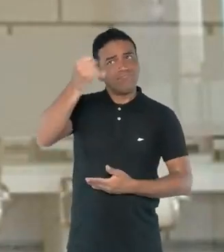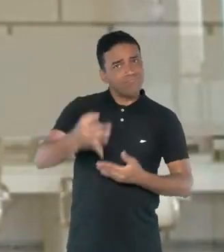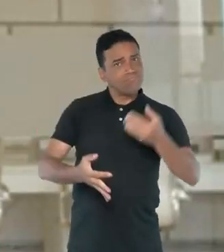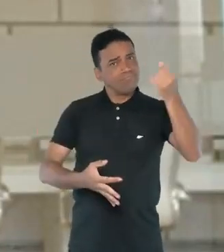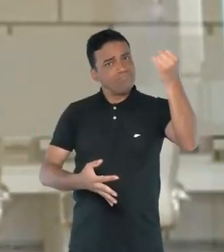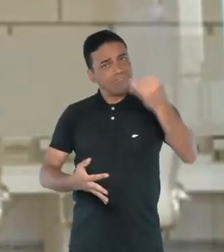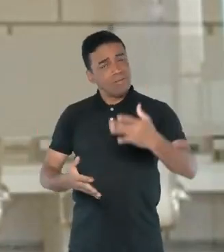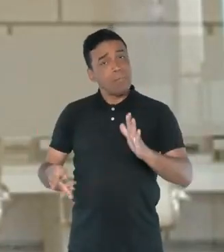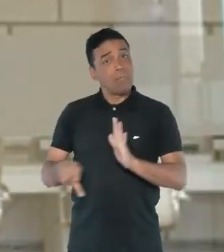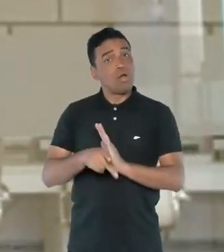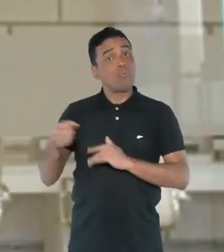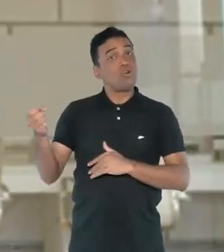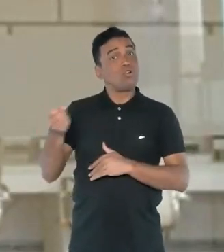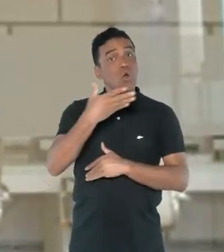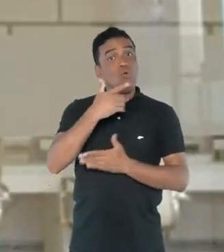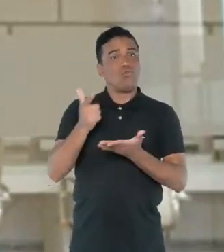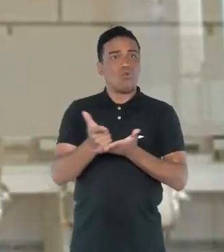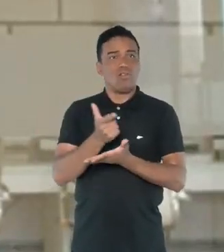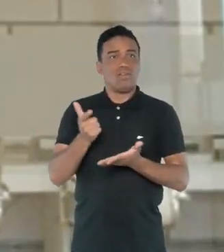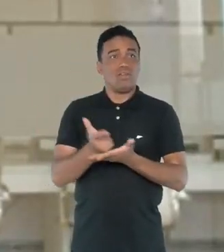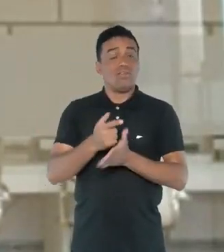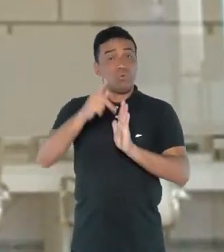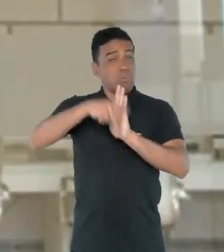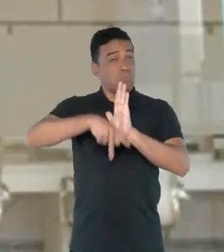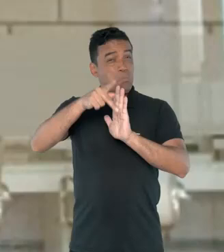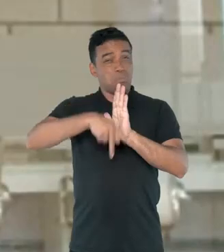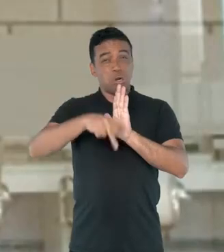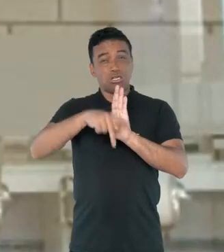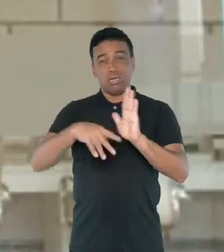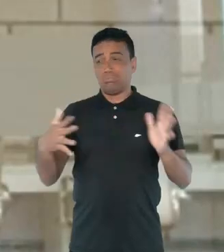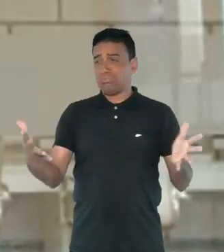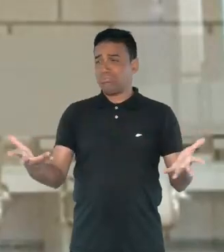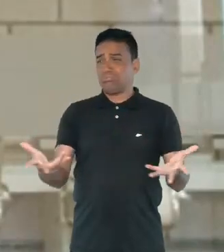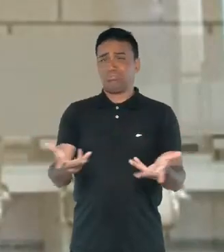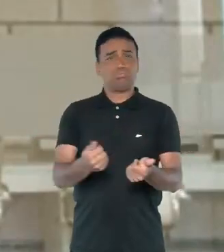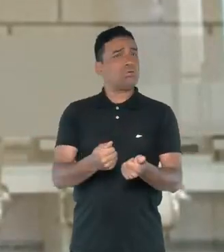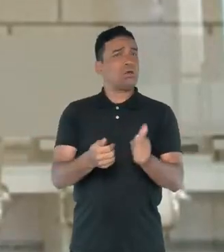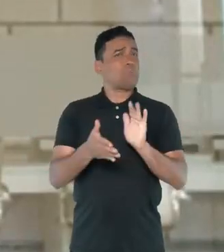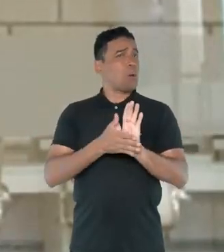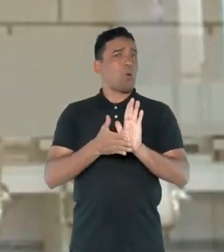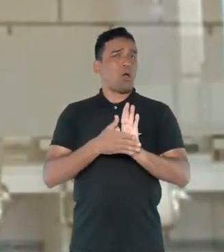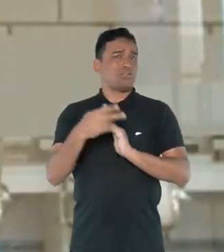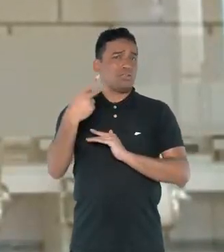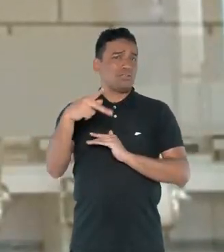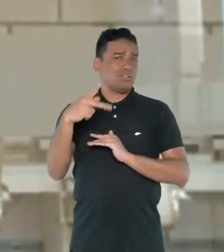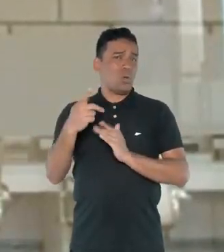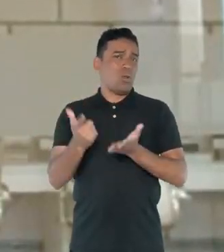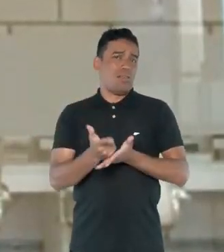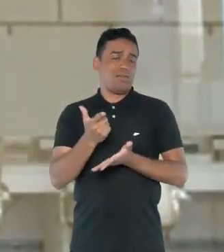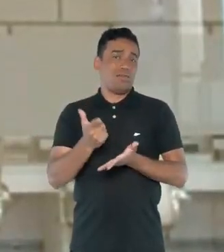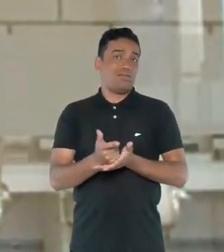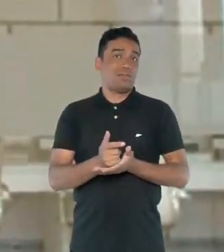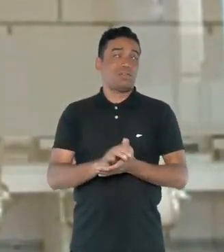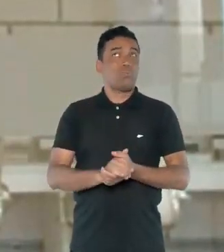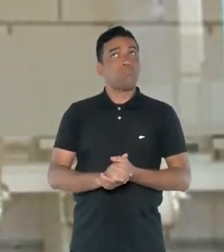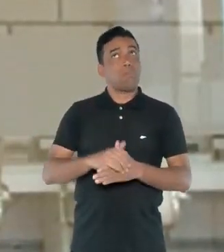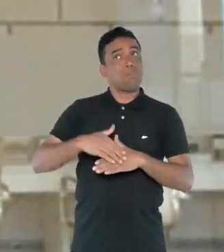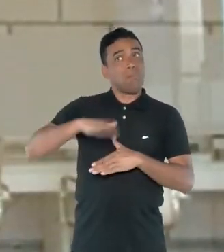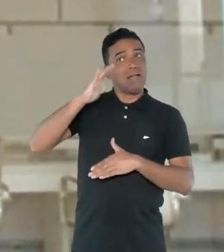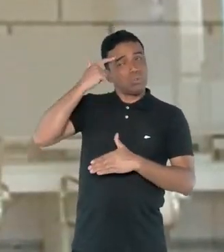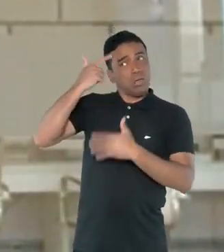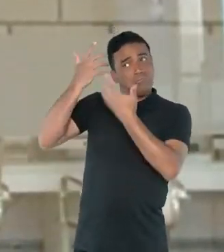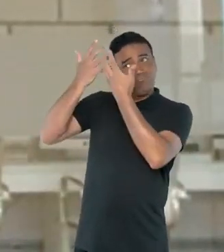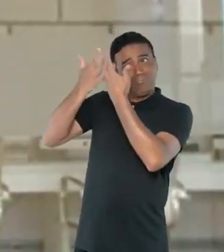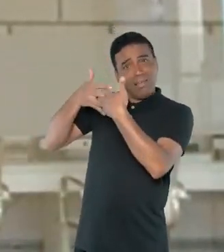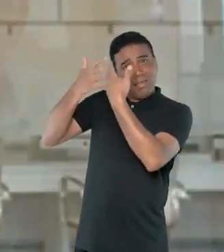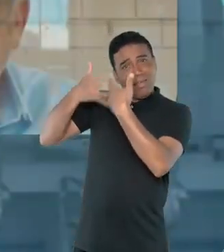sobre esse seu novo livro, que é um projeto e tanto, assim, né, no que ele se propõe. Porque eu acho que mais do que refletir a